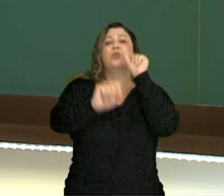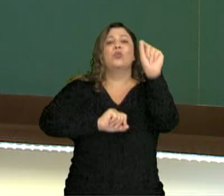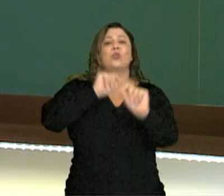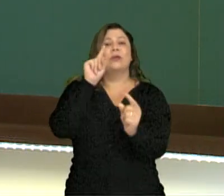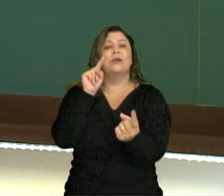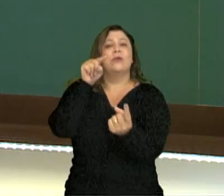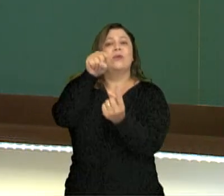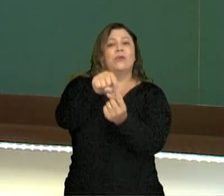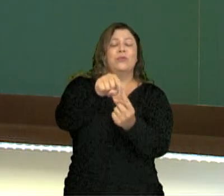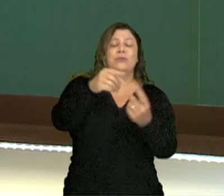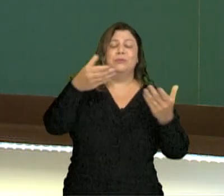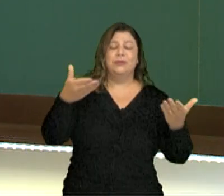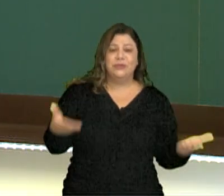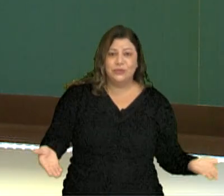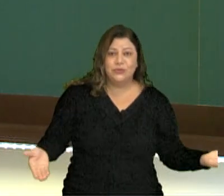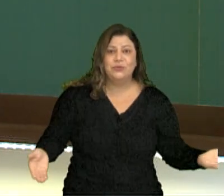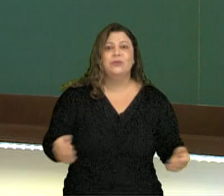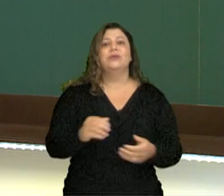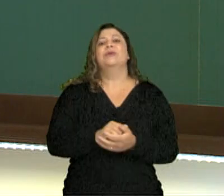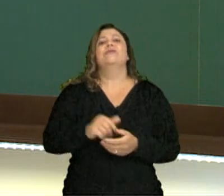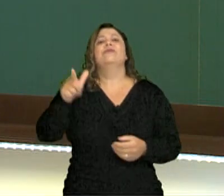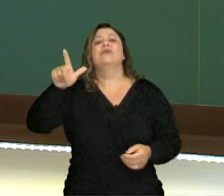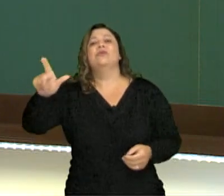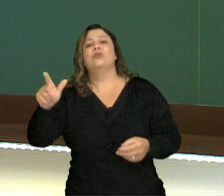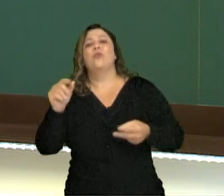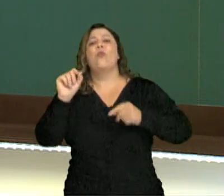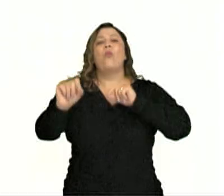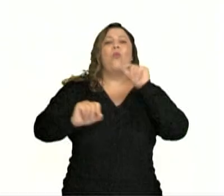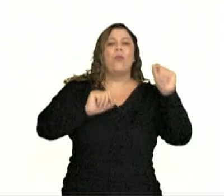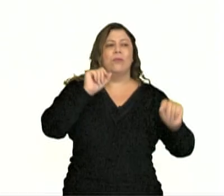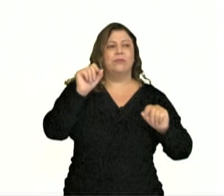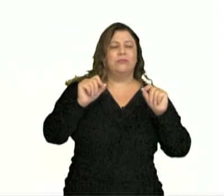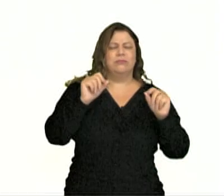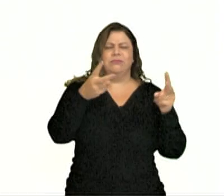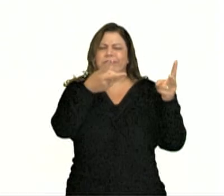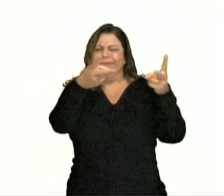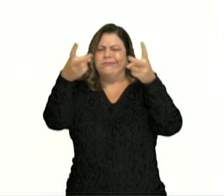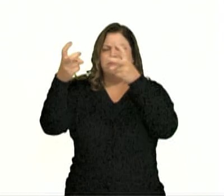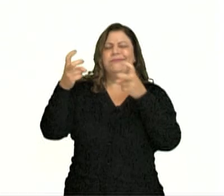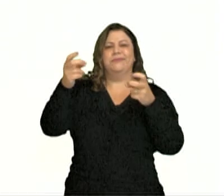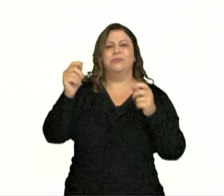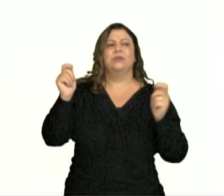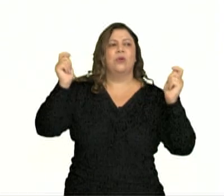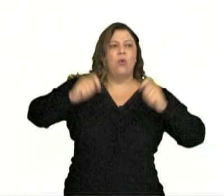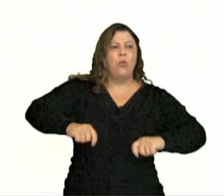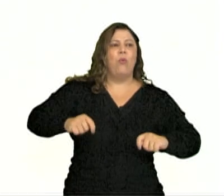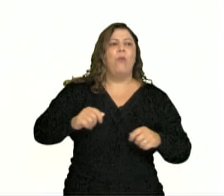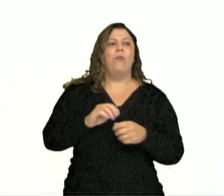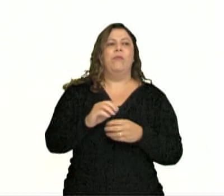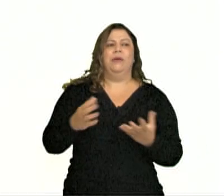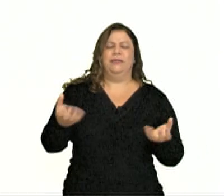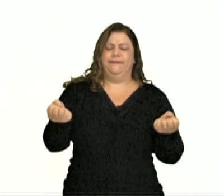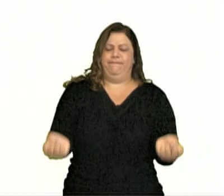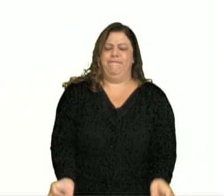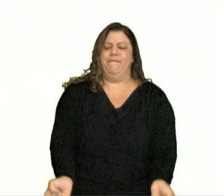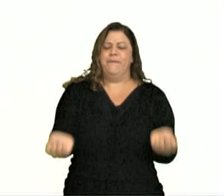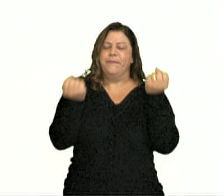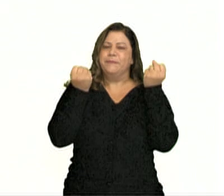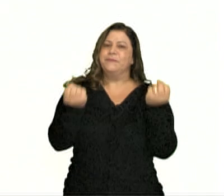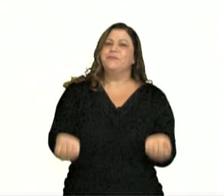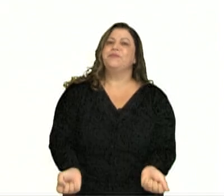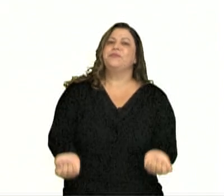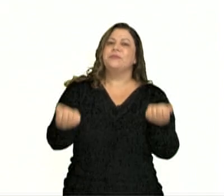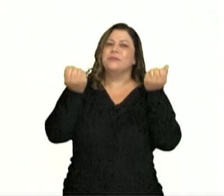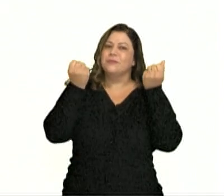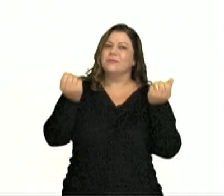de uma, qual que é o objetivo de outra. Eu já estou vendo aqui que uma, então, eu tenho os pesos,